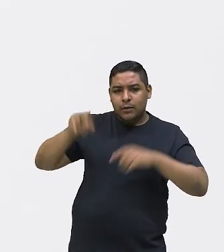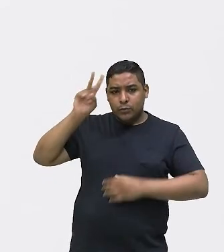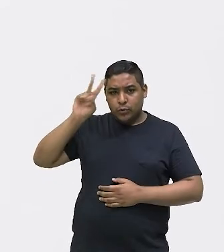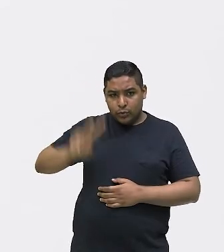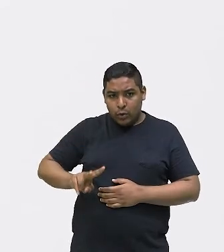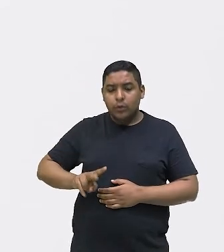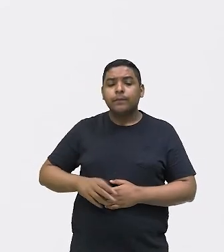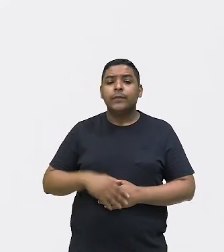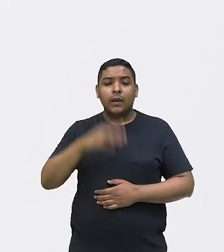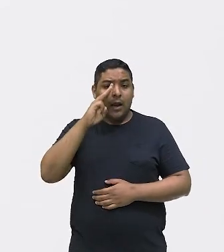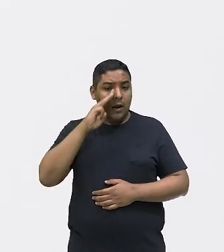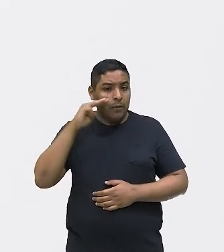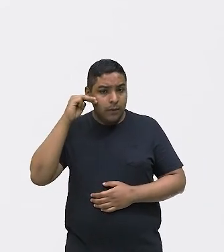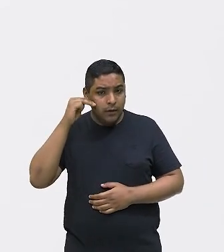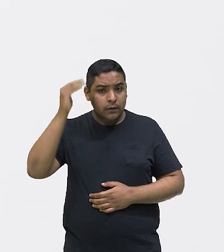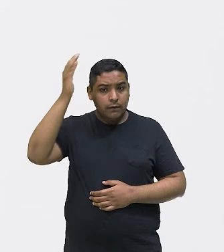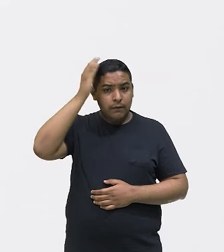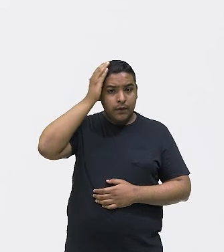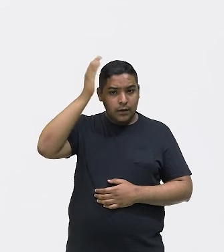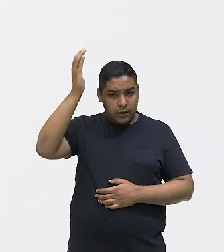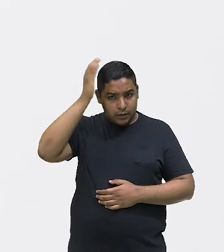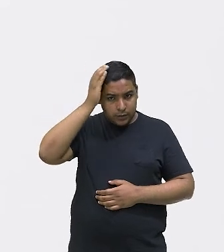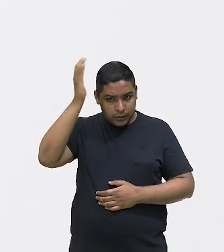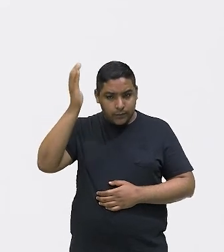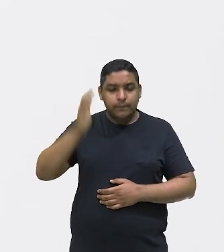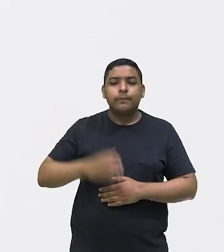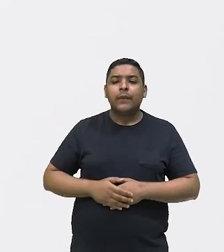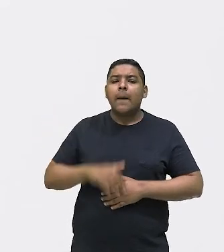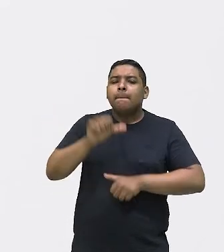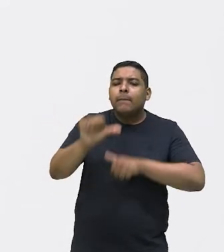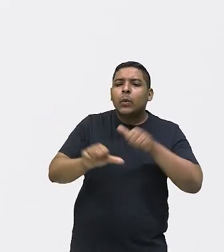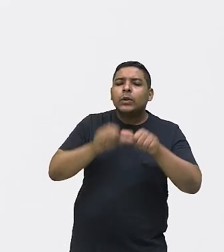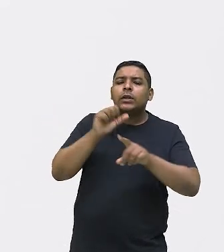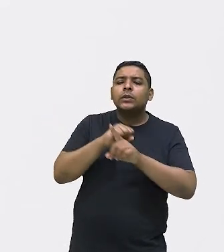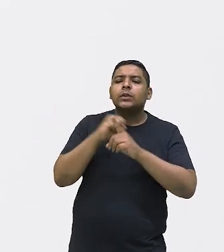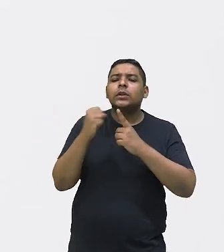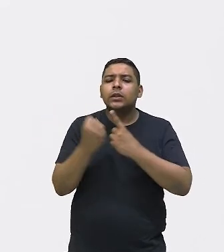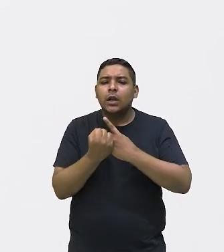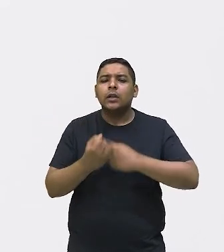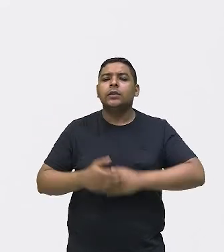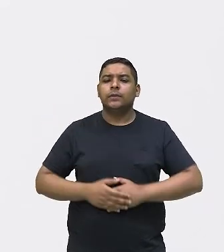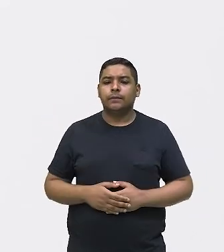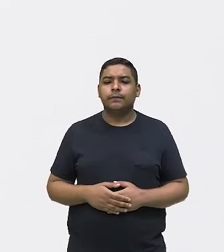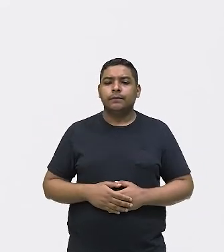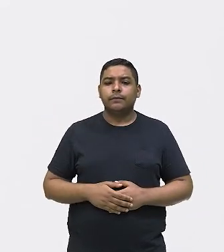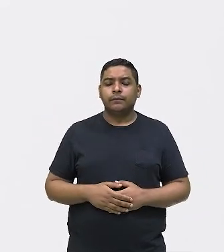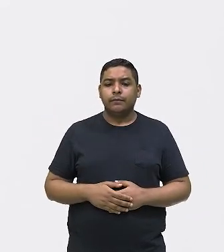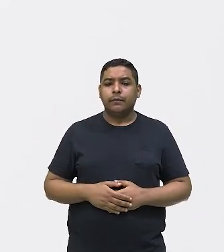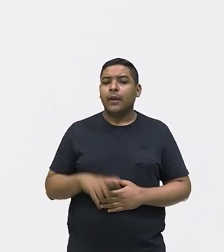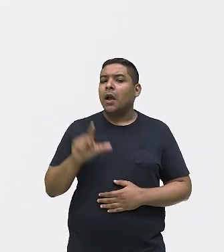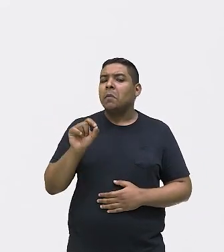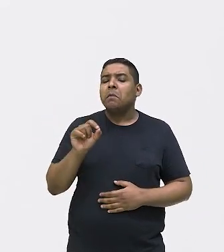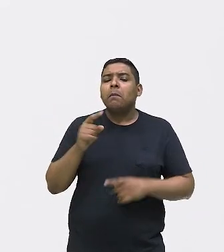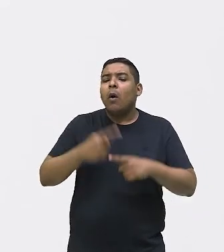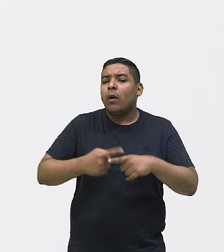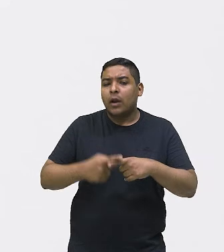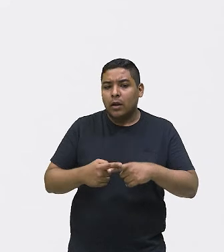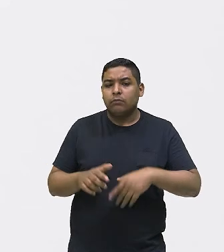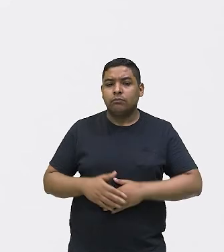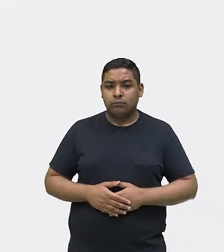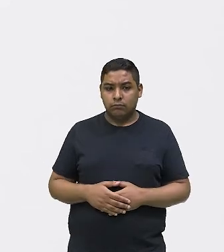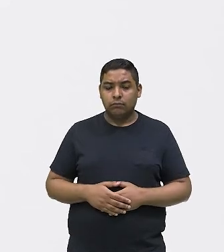Friedrich Engels, as mudanças que ocorrem nas sociedades se dão em virtude de questões